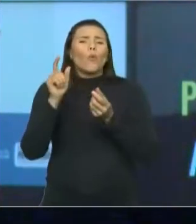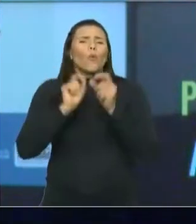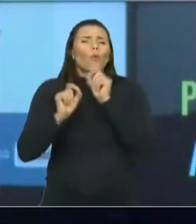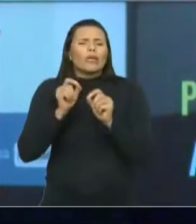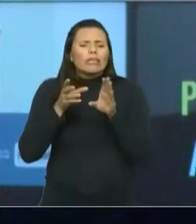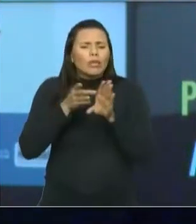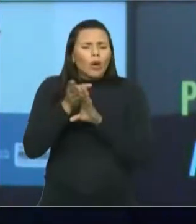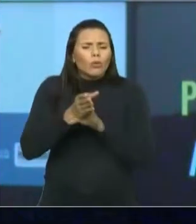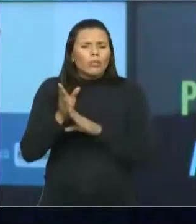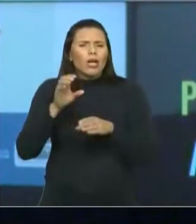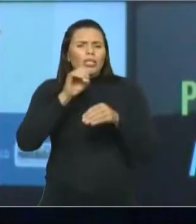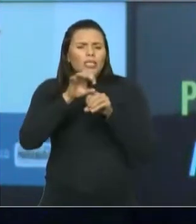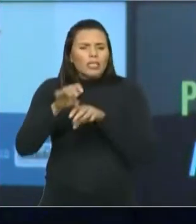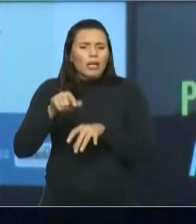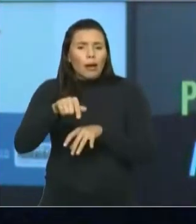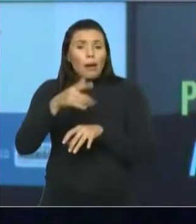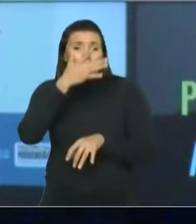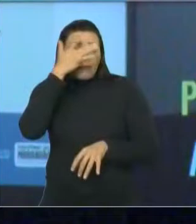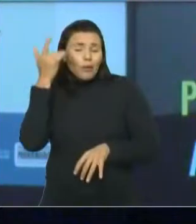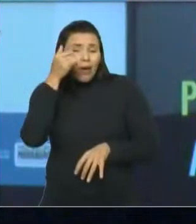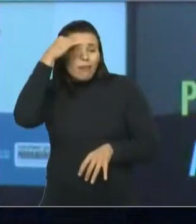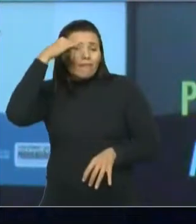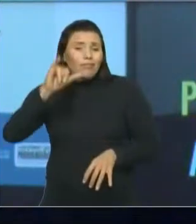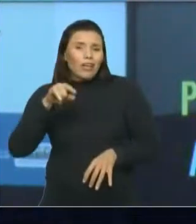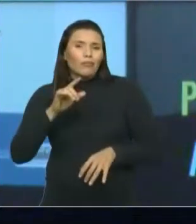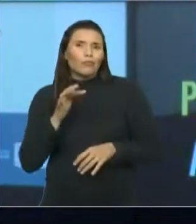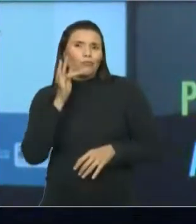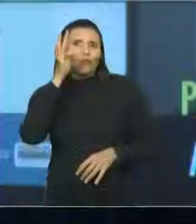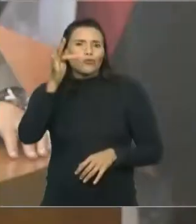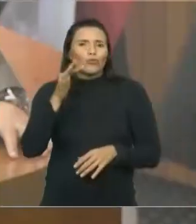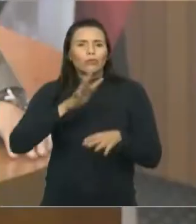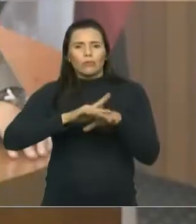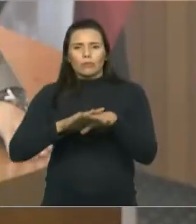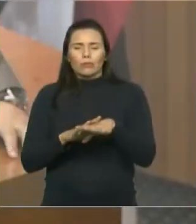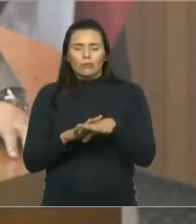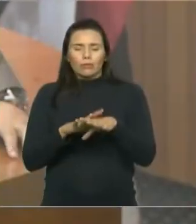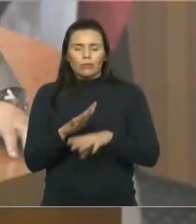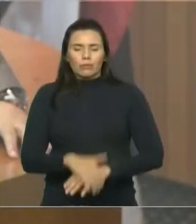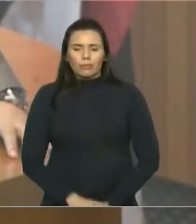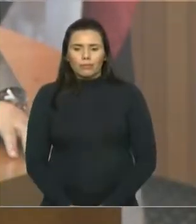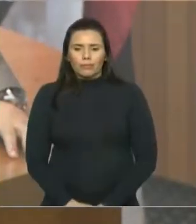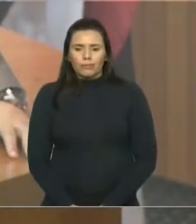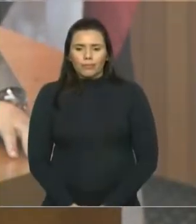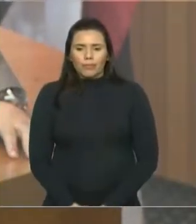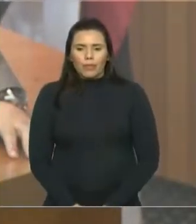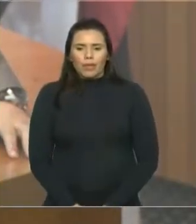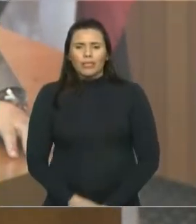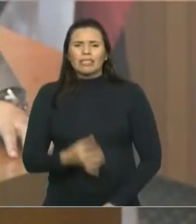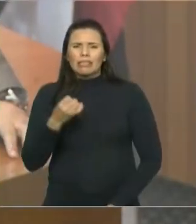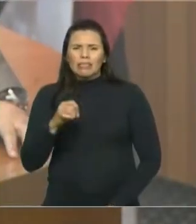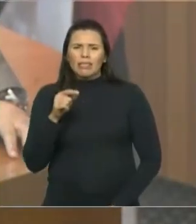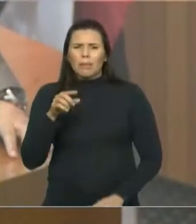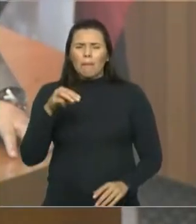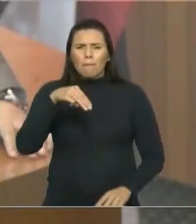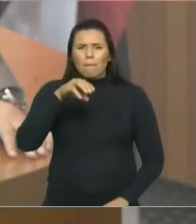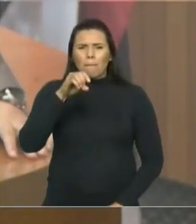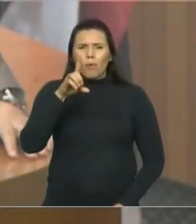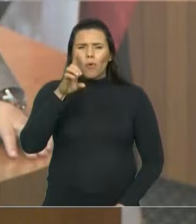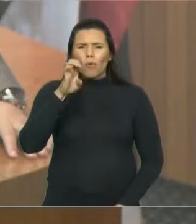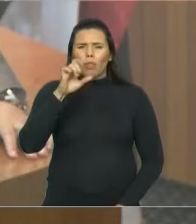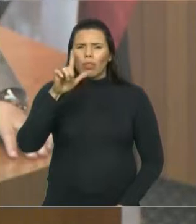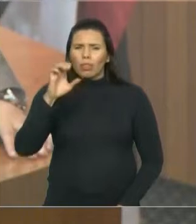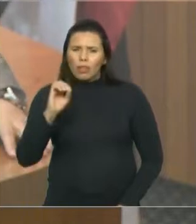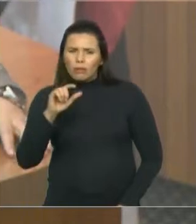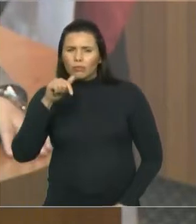sistêmico. A gente não vai mudar a nossa condição de saúde se a gente não mudar o modelo no qual o sistema de saúde